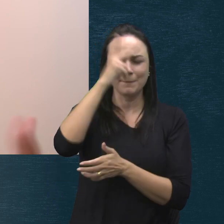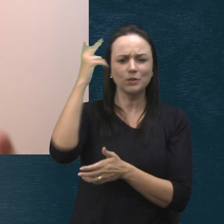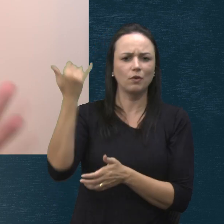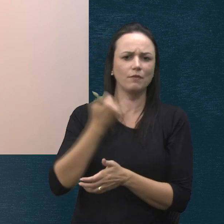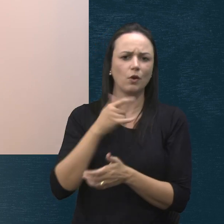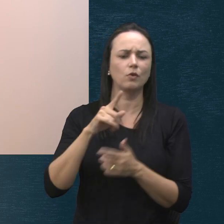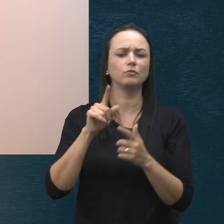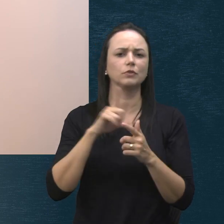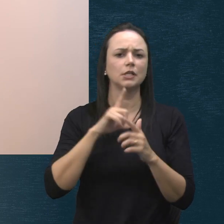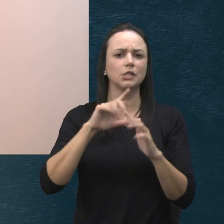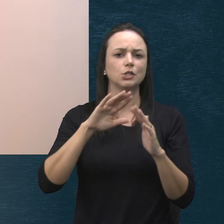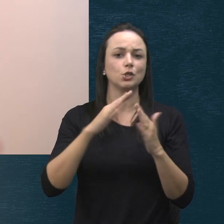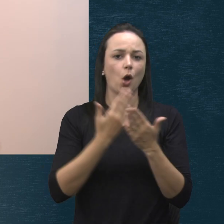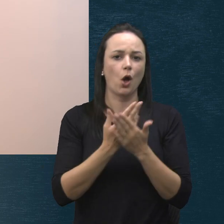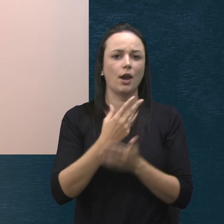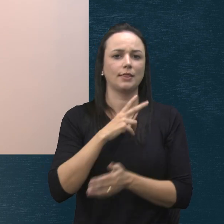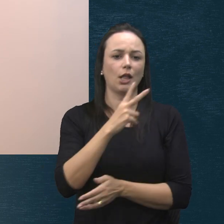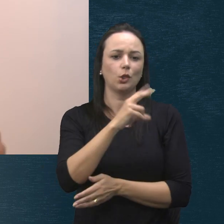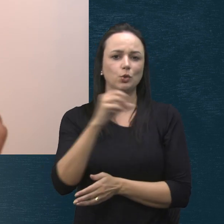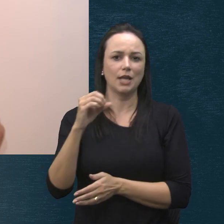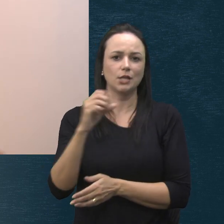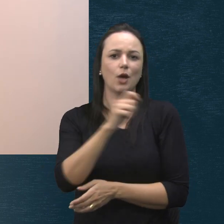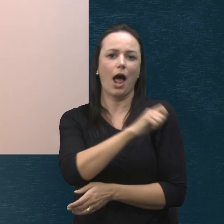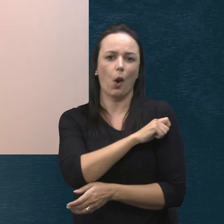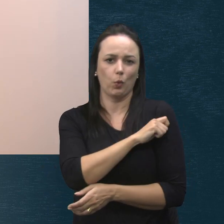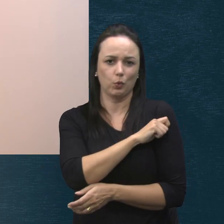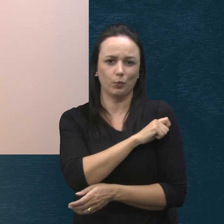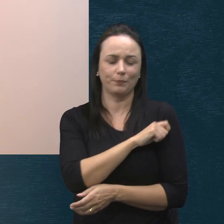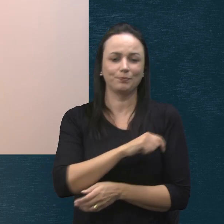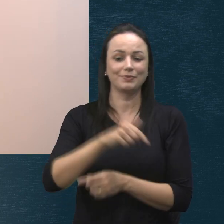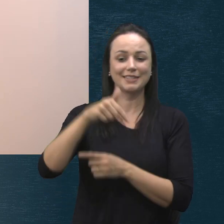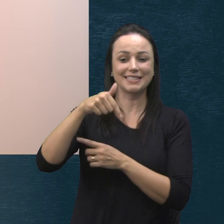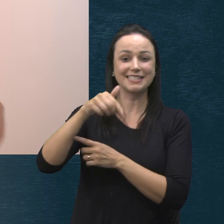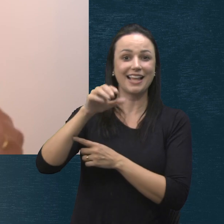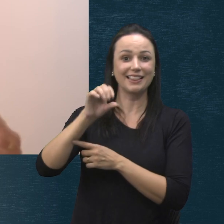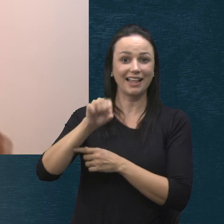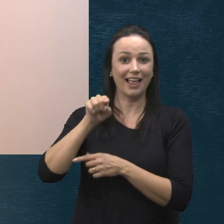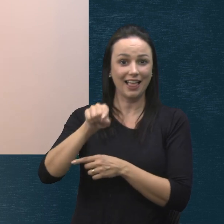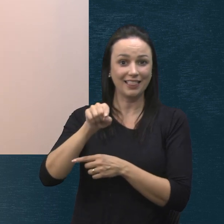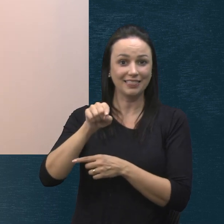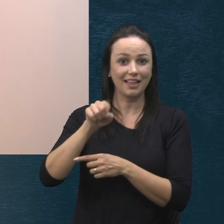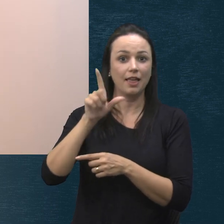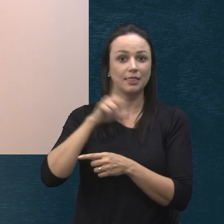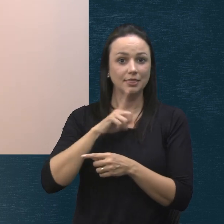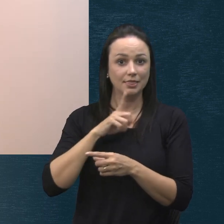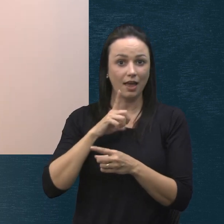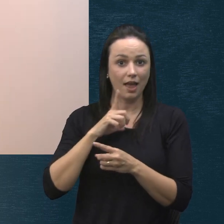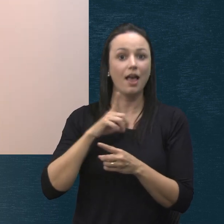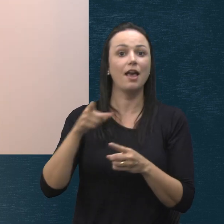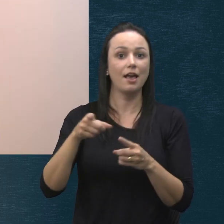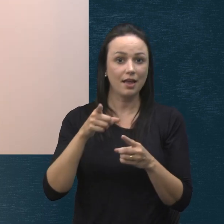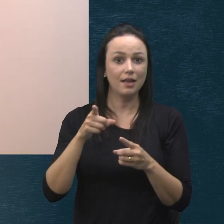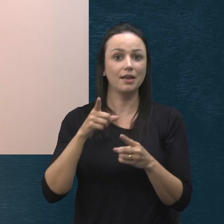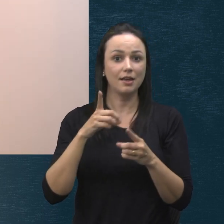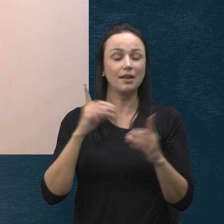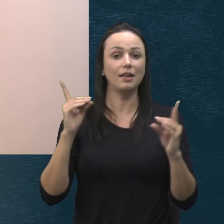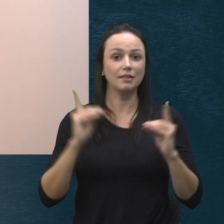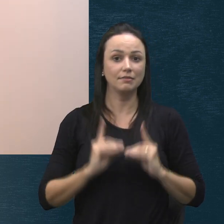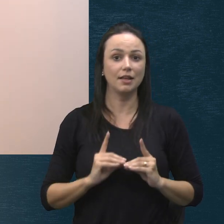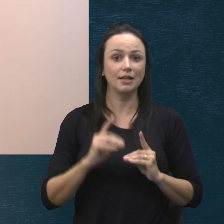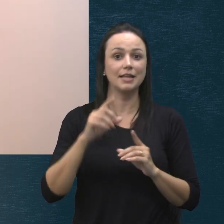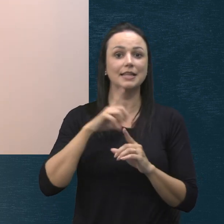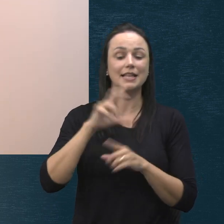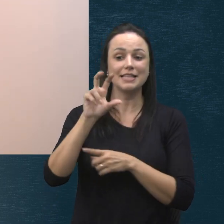numa escola que tem 200 alunos. Desses 200, 70 tem diagnóstico. E desses 70, 50 tem o acompanhante.